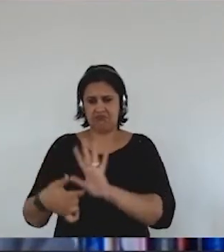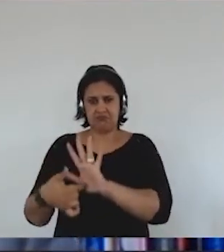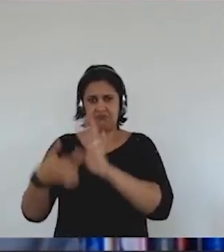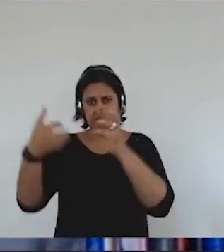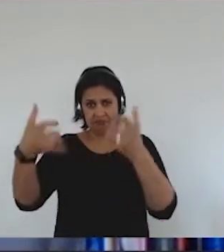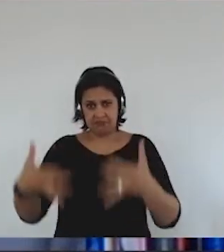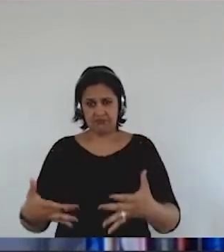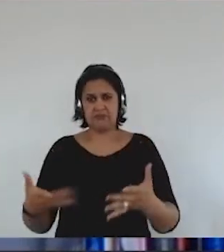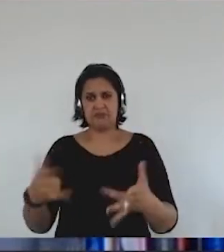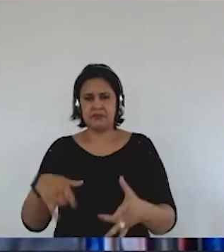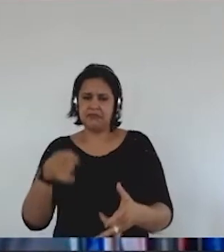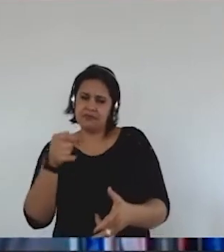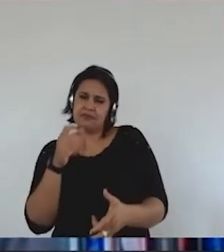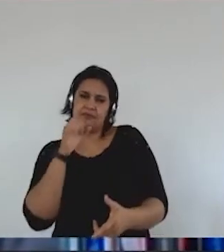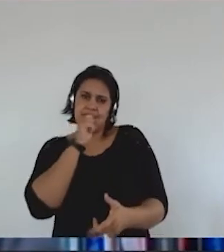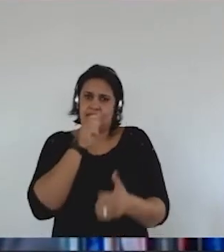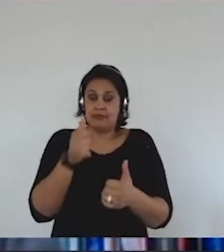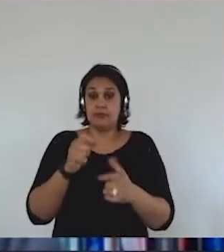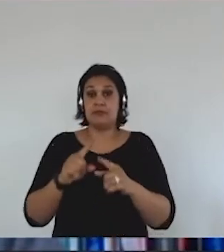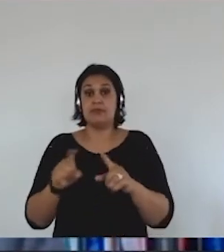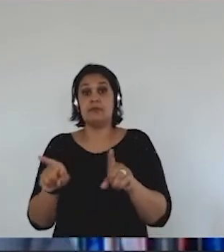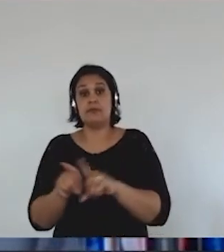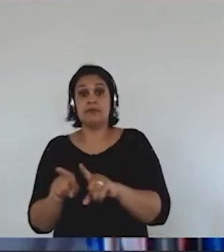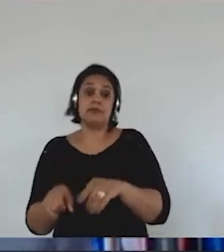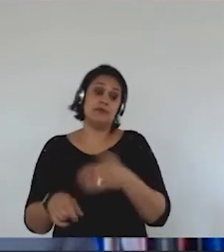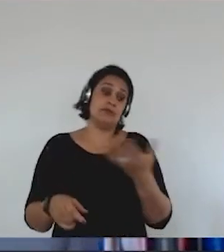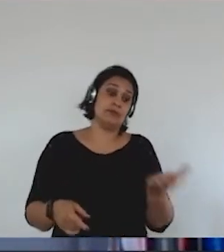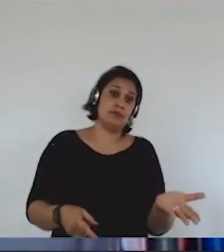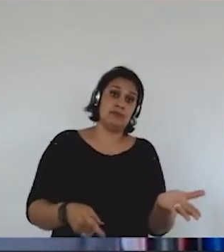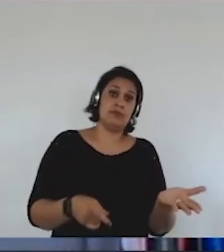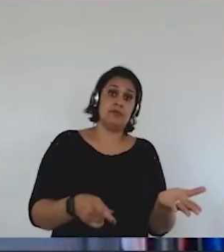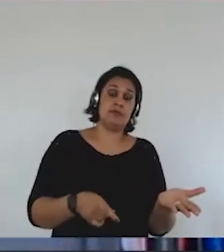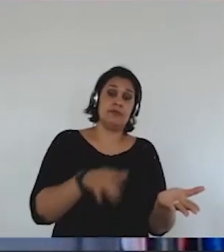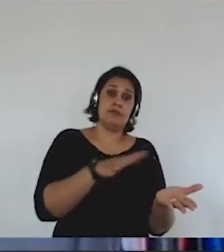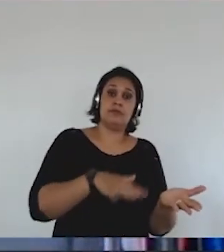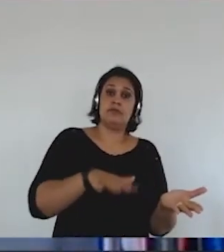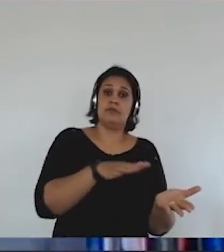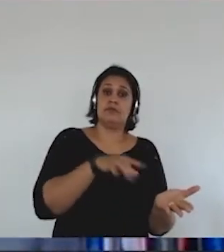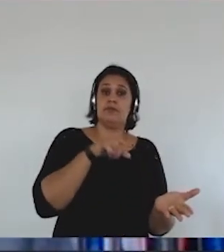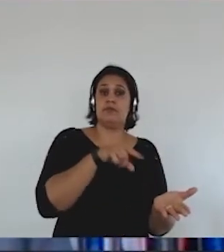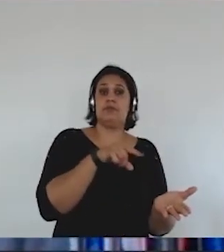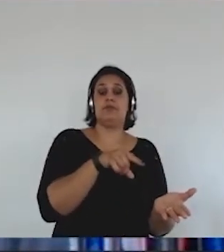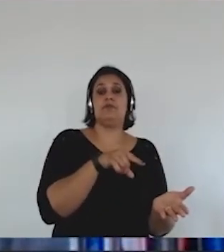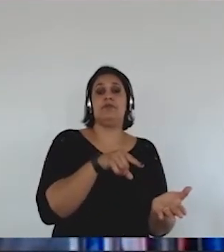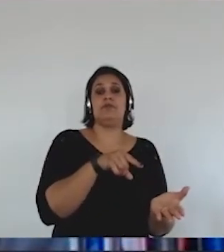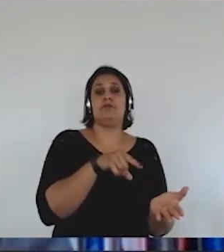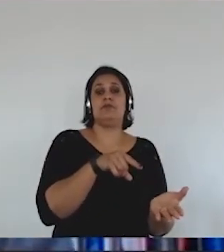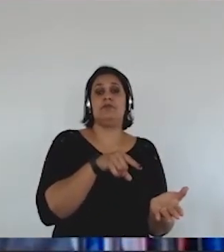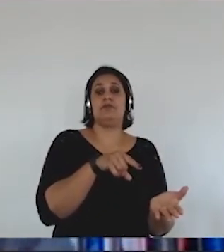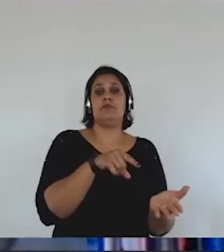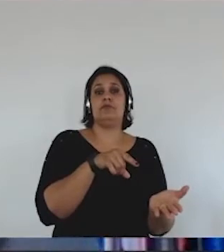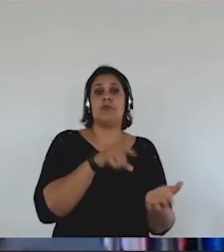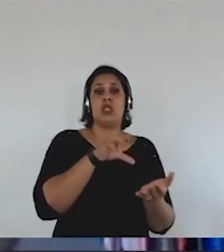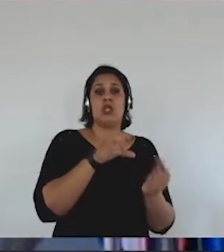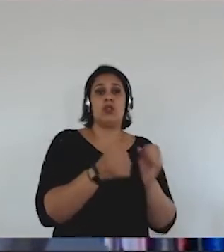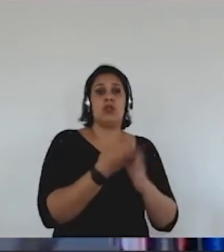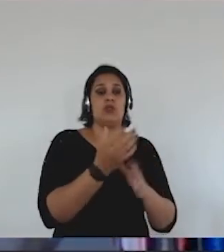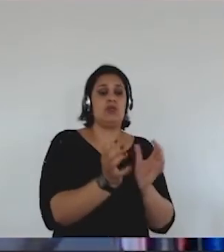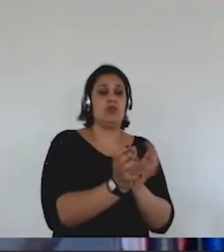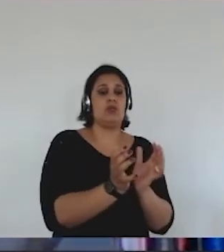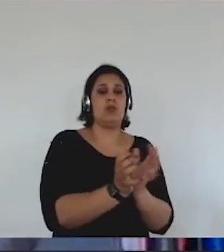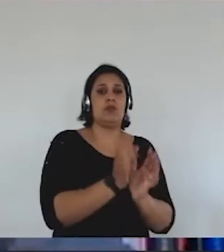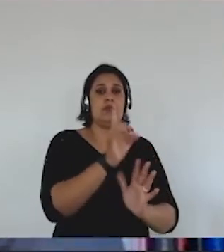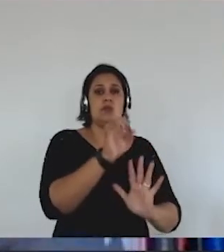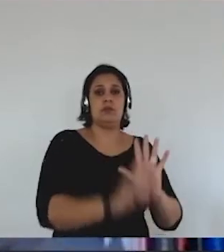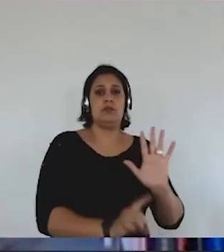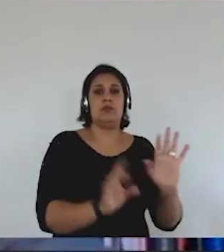embora breve, mas belíssima, e da mesma forma, doutor Yuri Sayone, uma referência também na área de compliance, presidindo